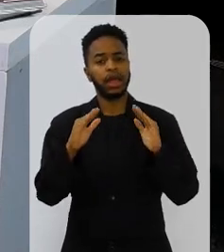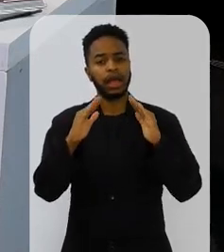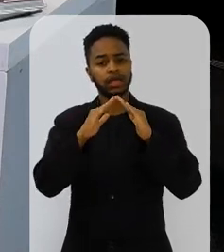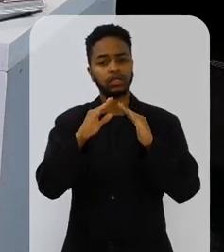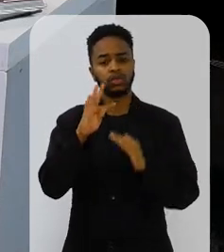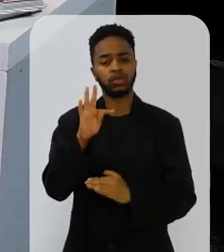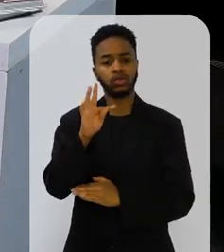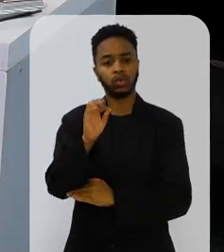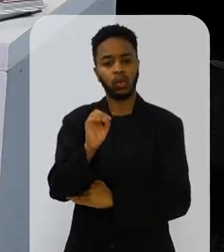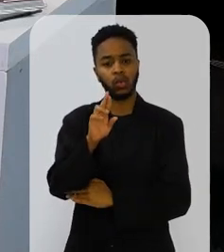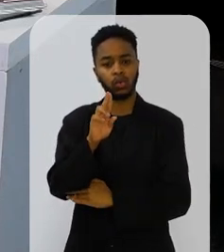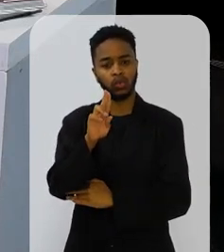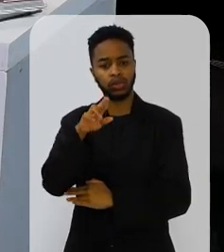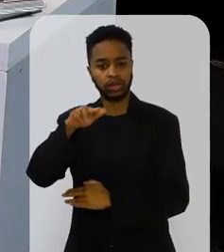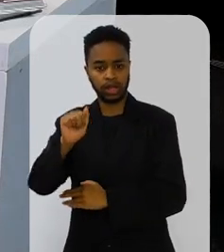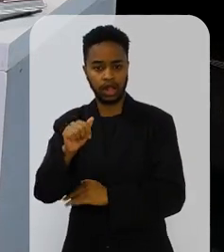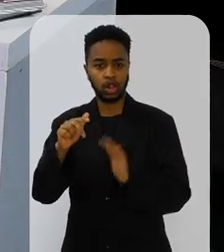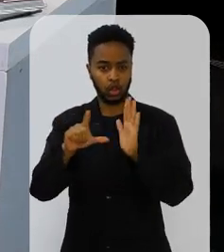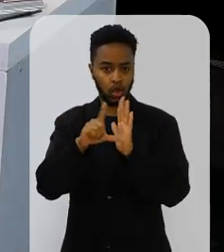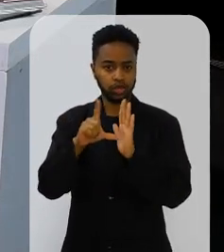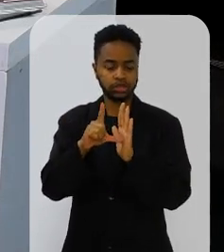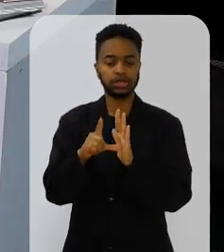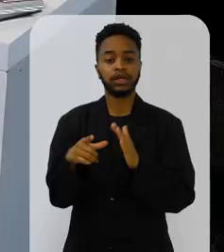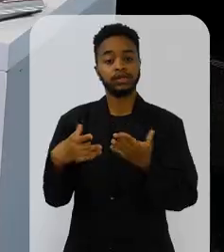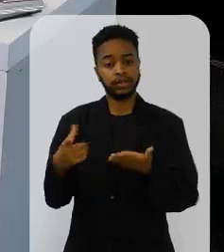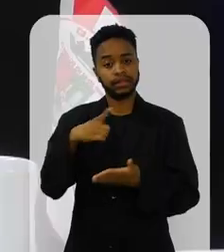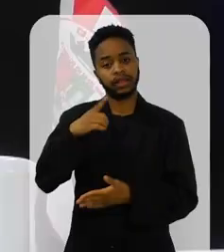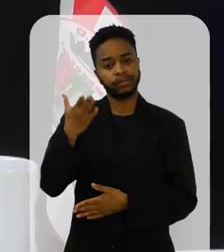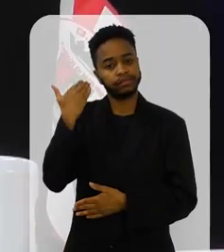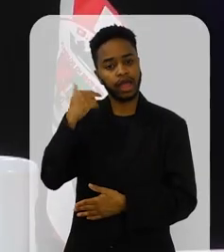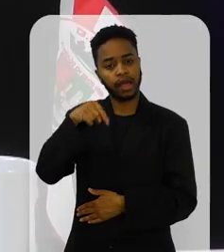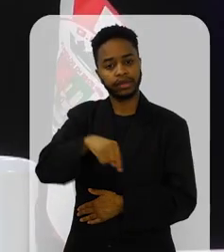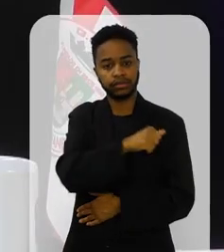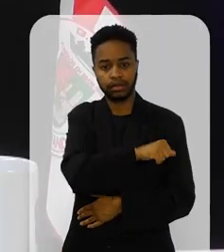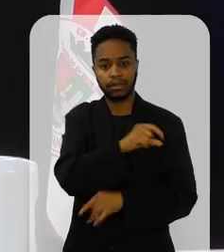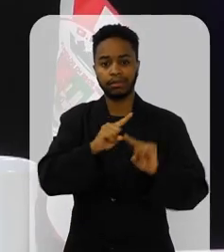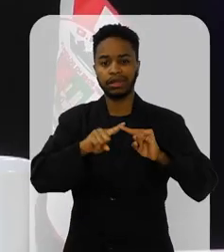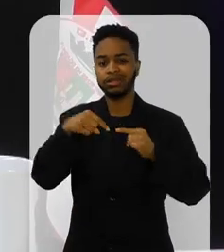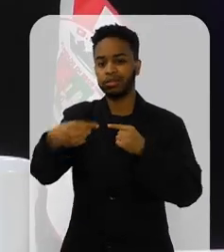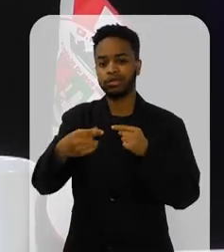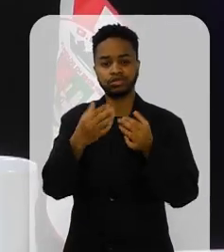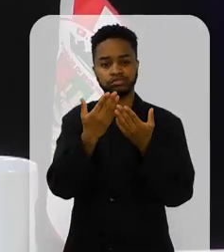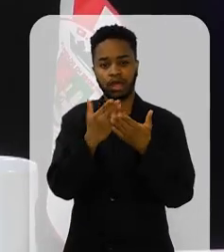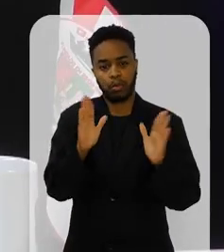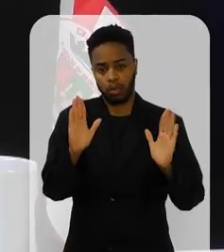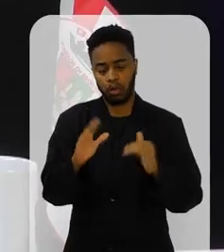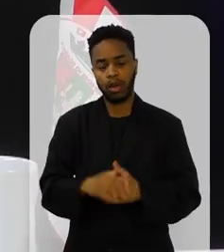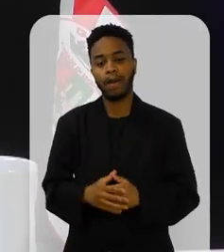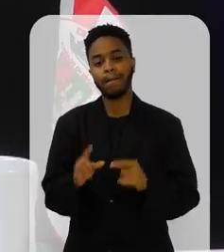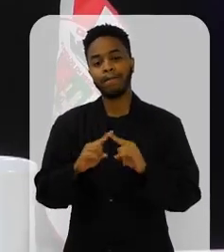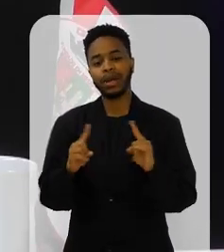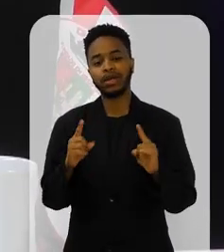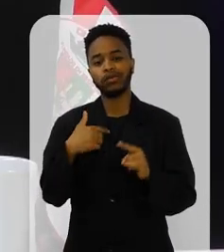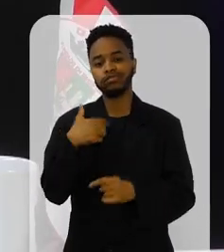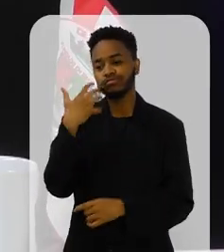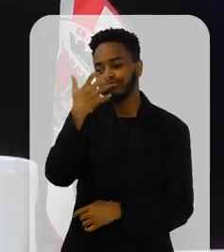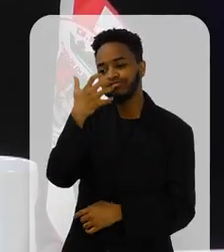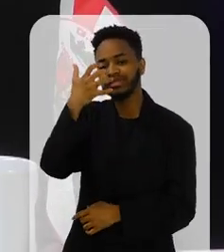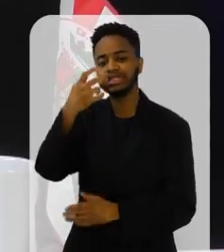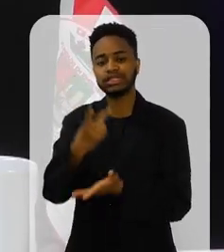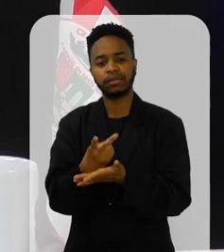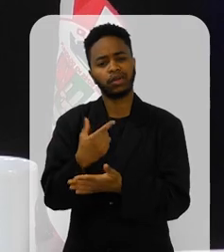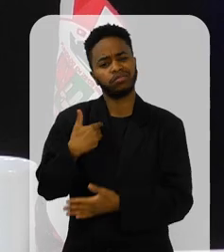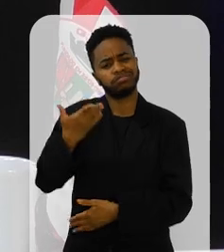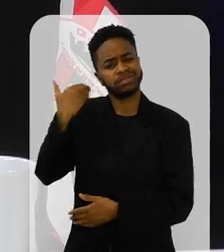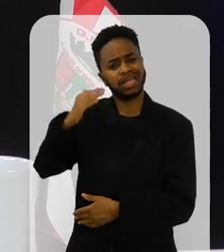tem mais também, uma casa tradicionalíssima aqui no Rio de Janeiro, que favorecia também isso. Mas tudo aquilo, aquela magia me